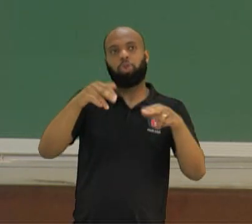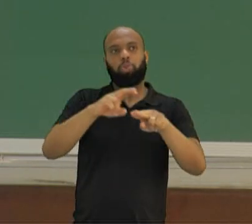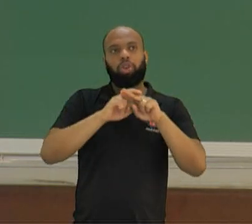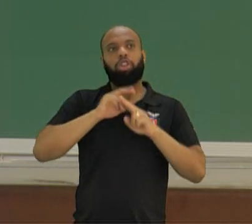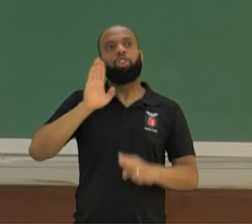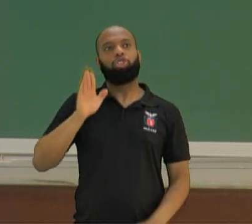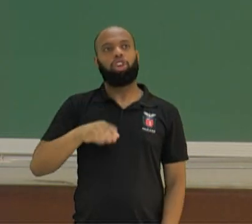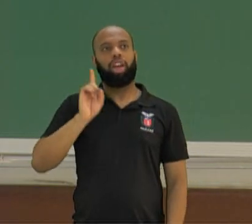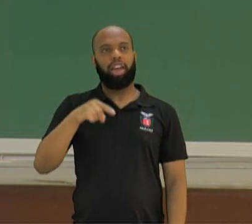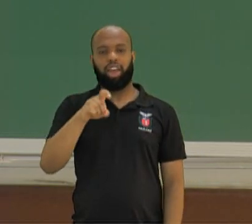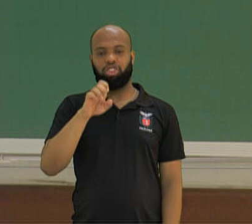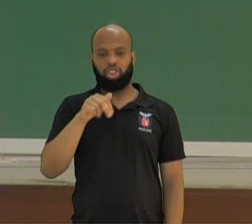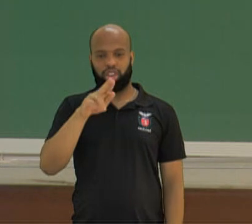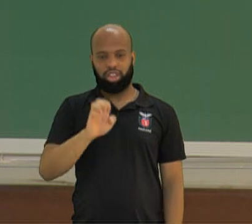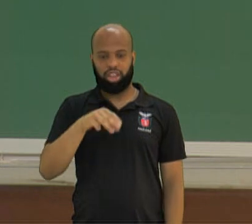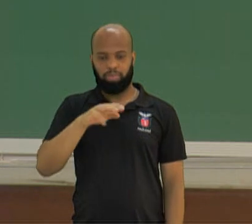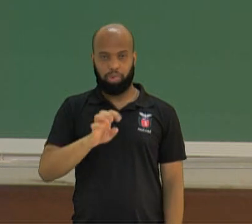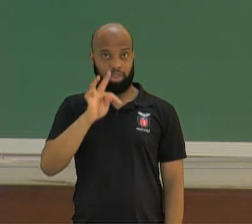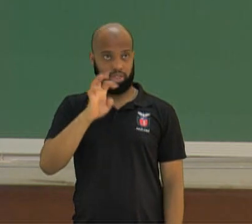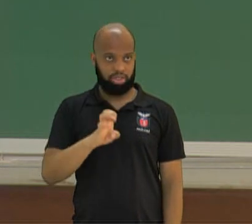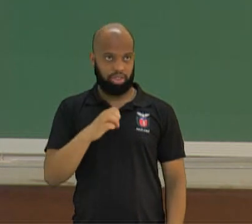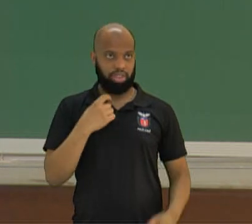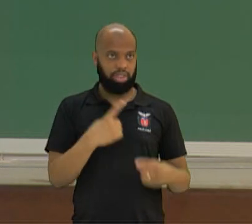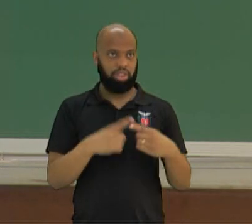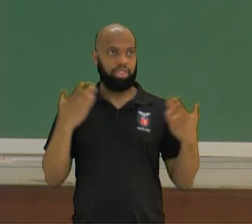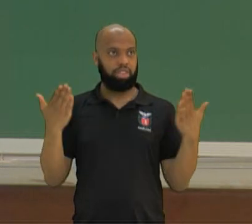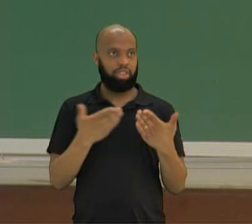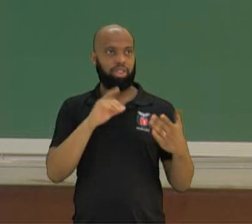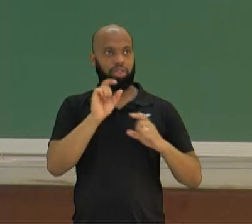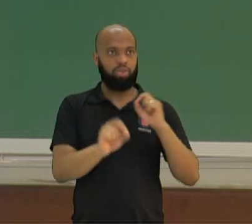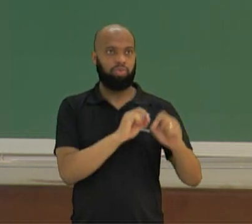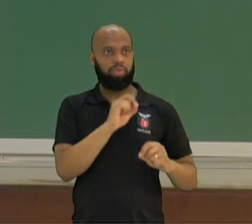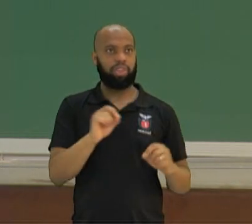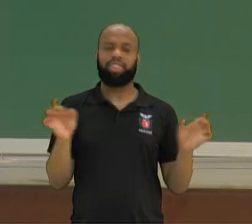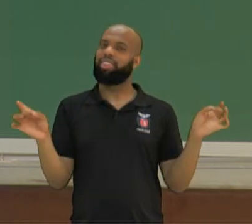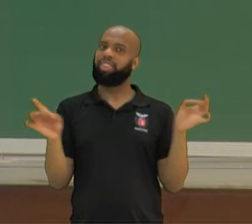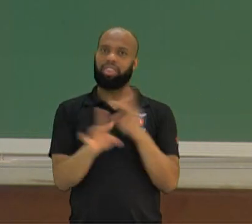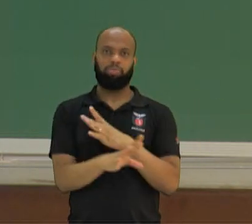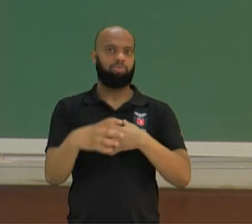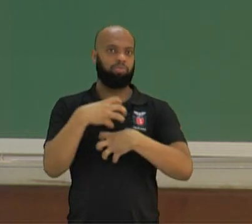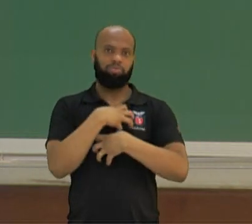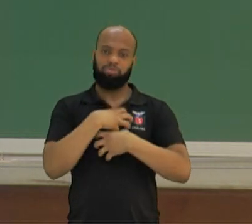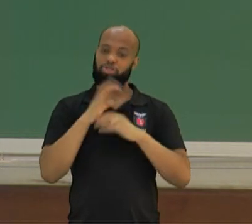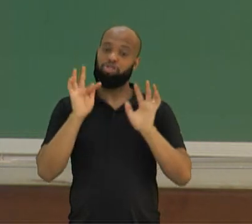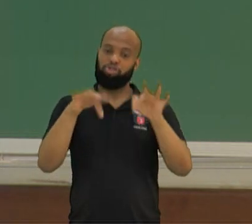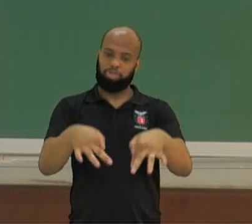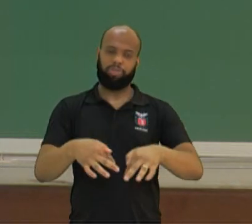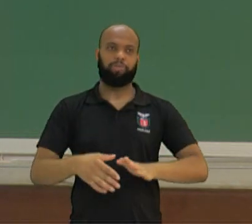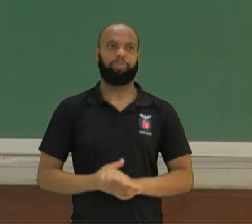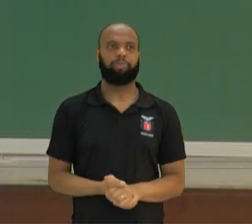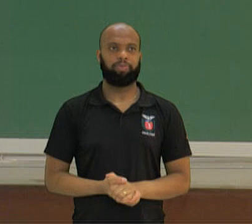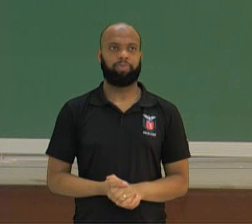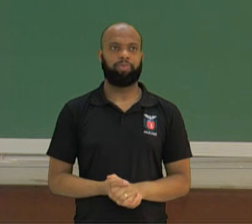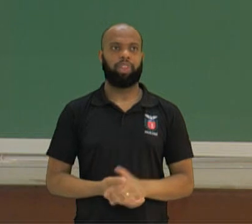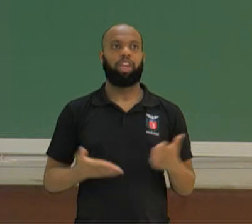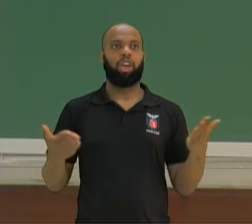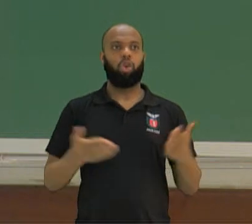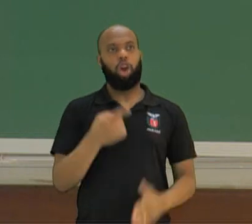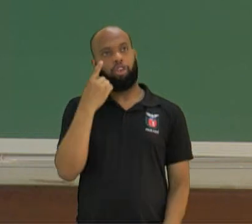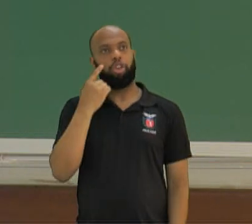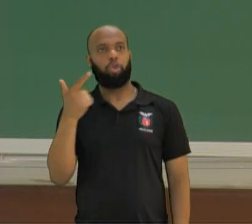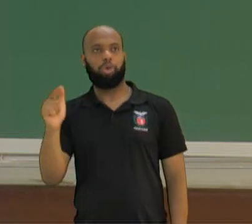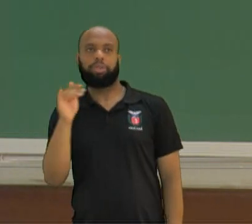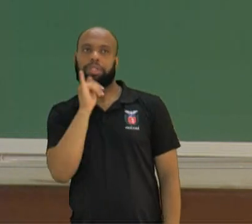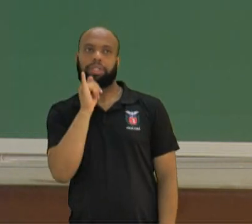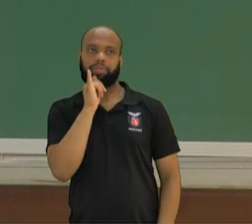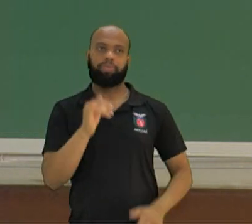ele ficará sendo ameaçado. Ou seja, esse é um lance que encerrou uma partida. Vamos aqui para mais um